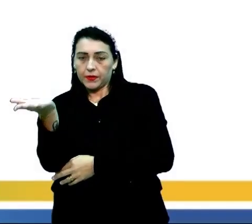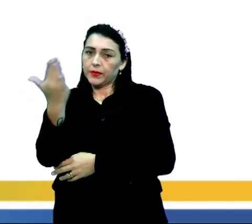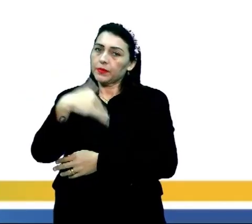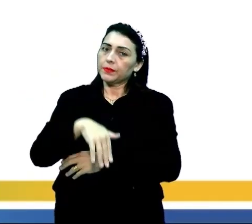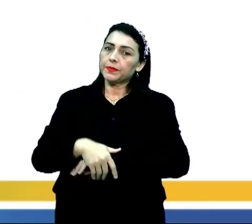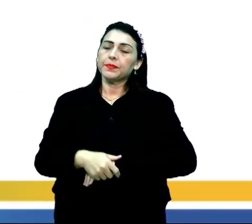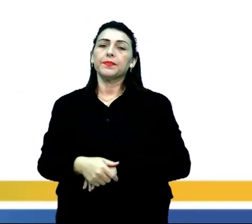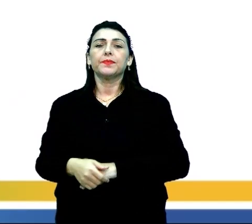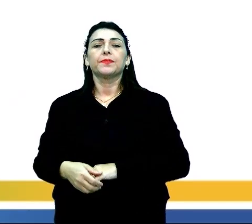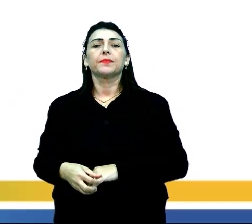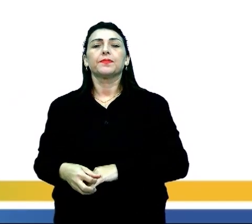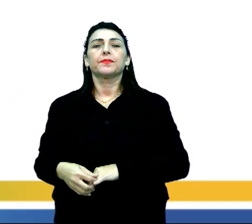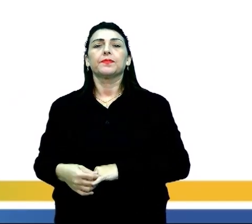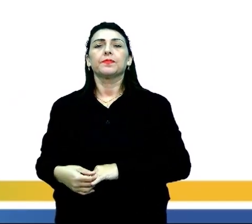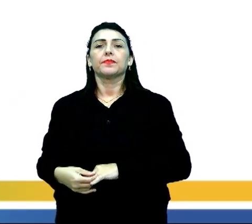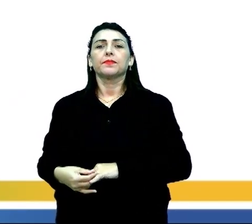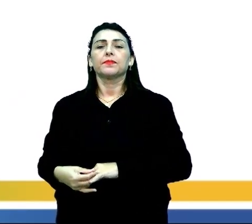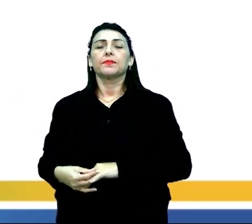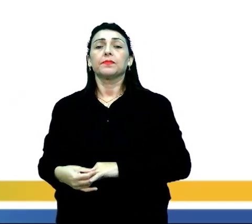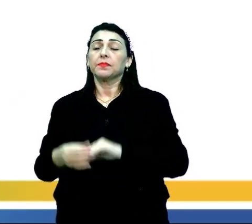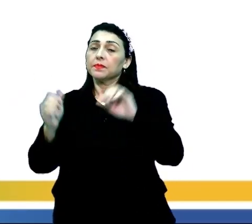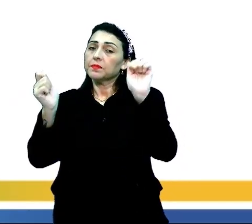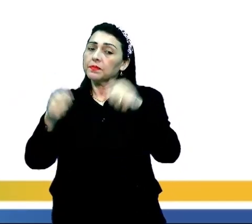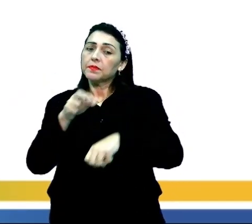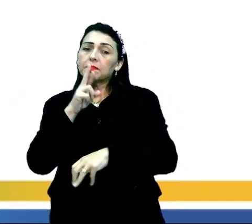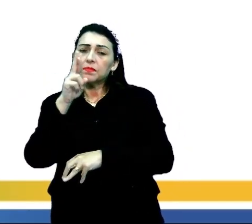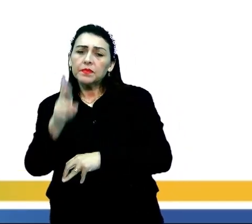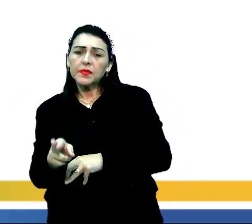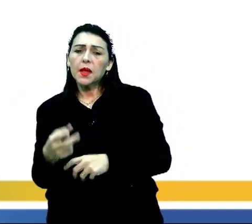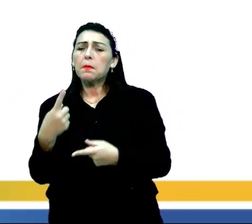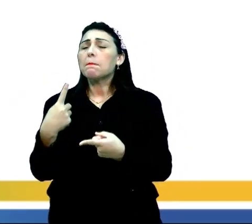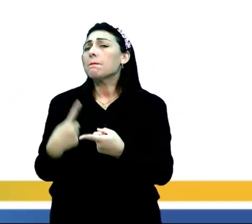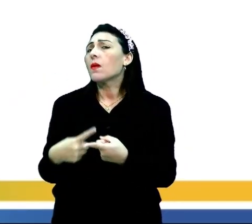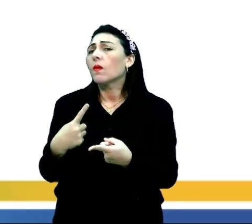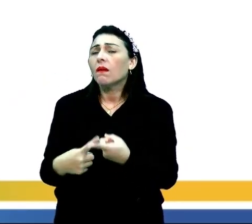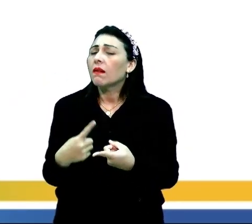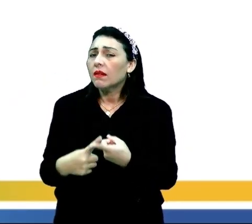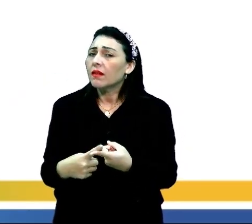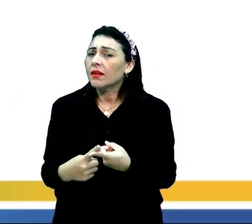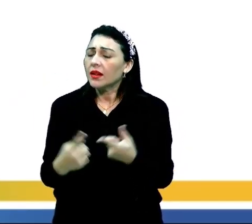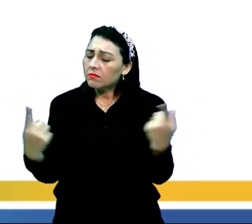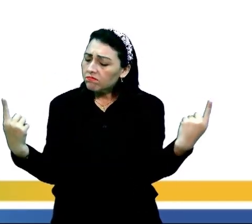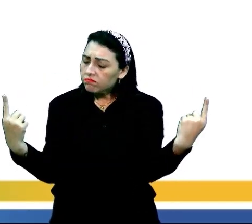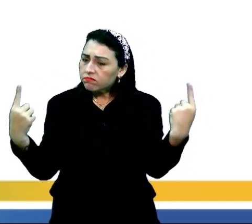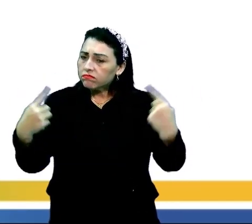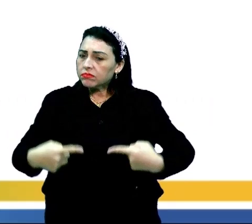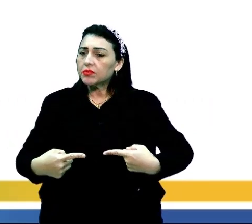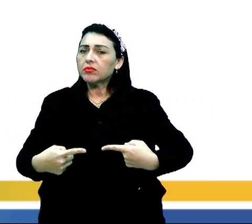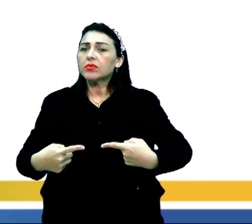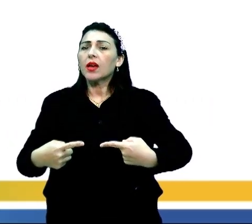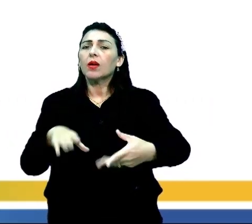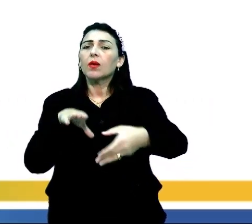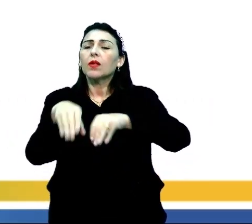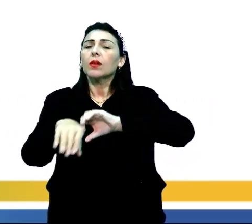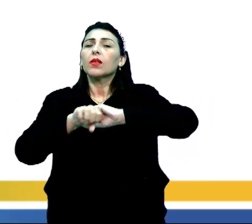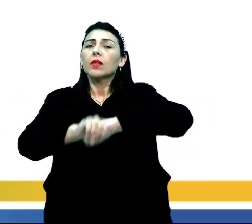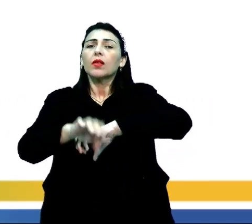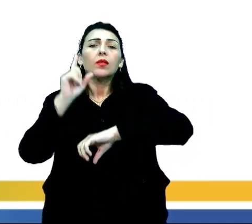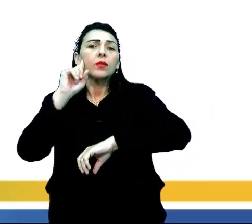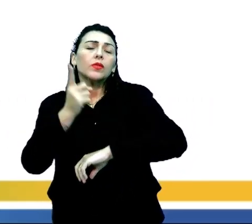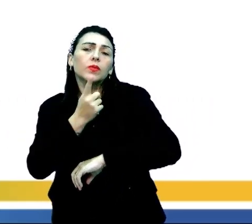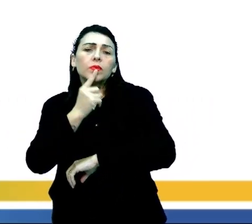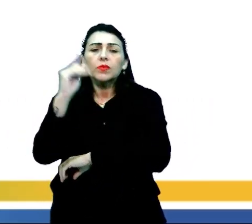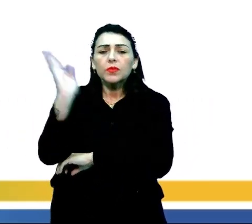lá. Então, possíveis respostas. Por que existem tantos desafios para a formação educacional dos surdos